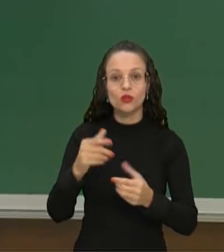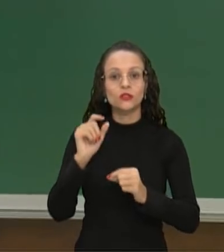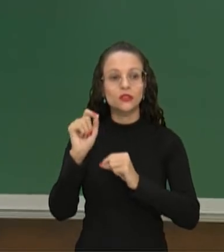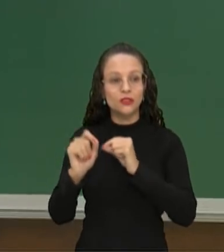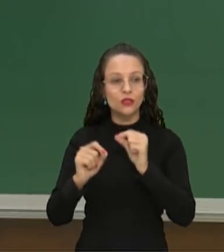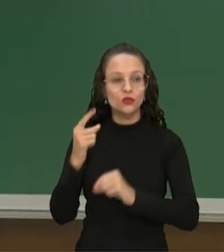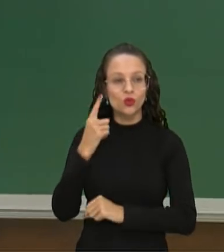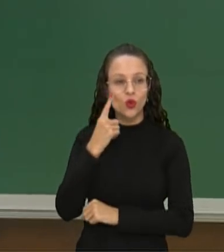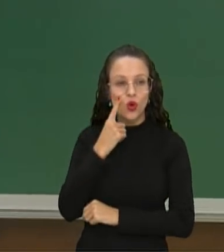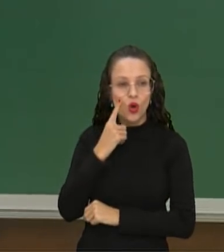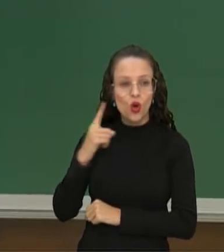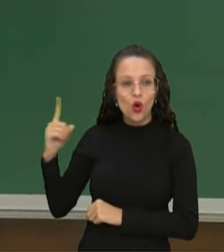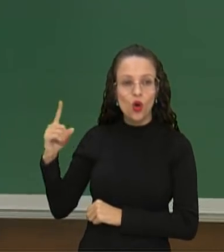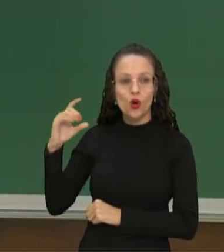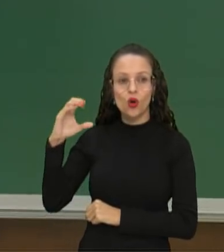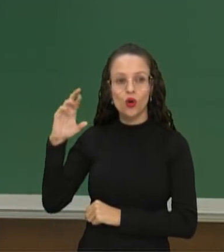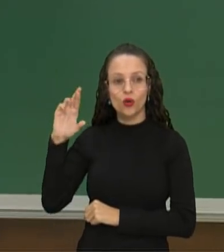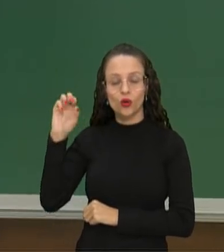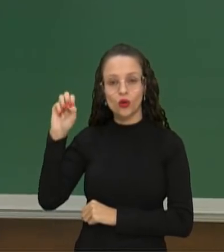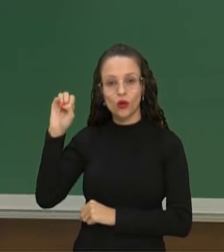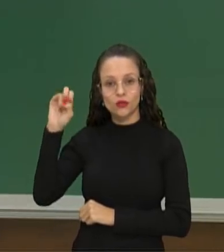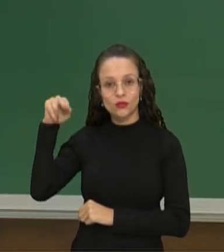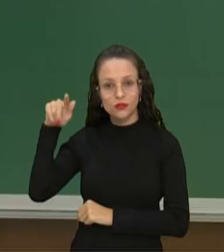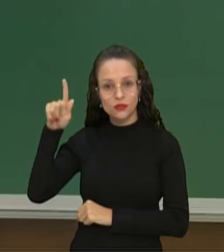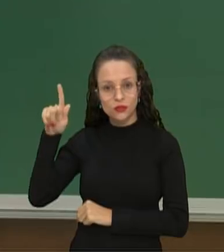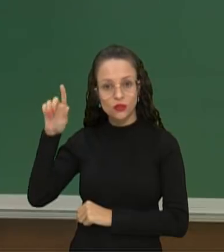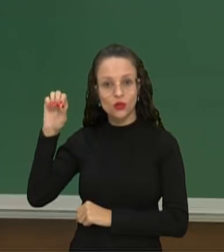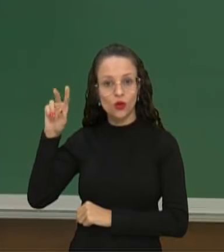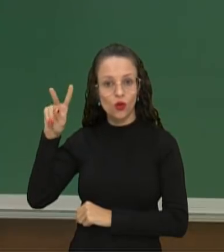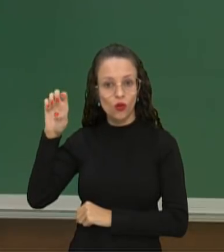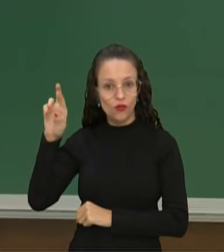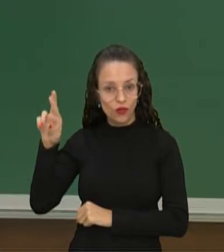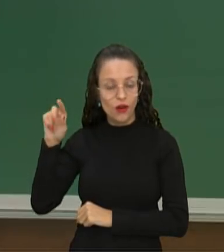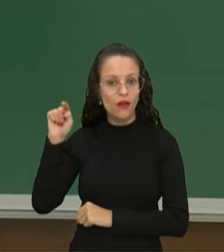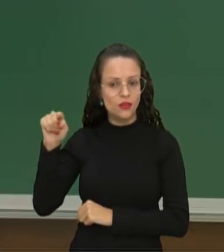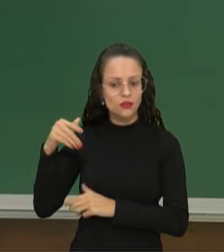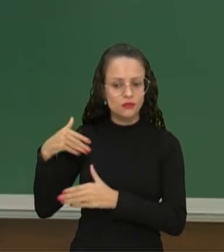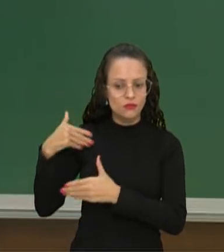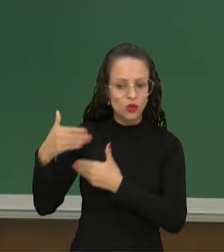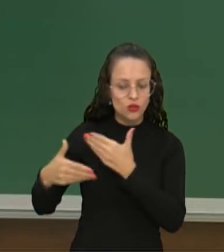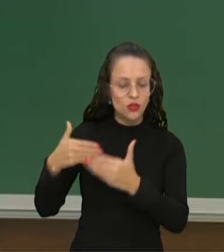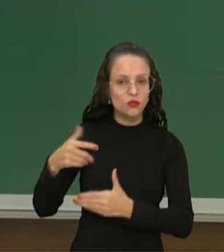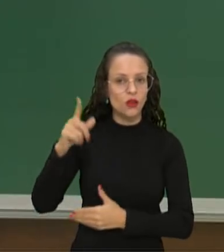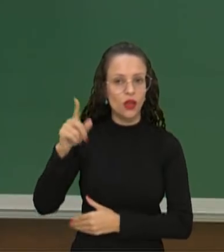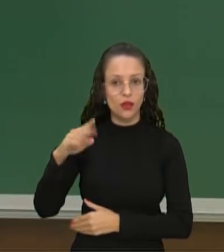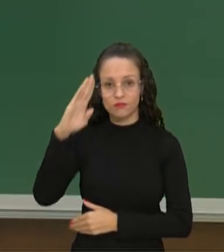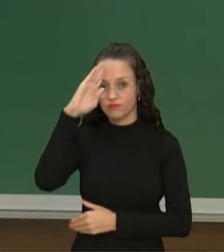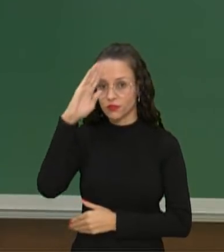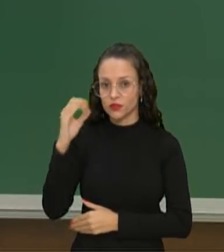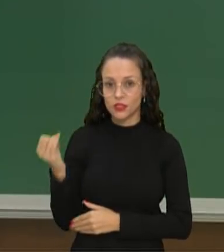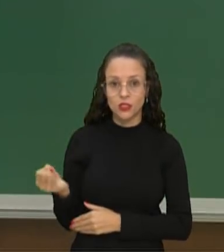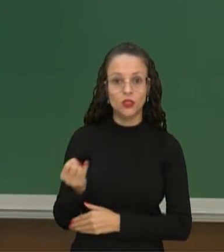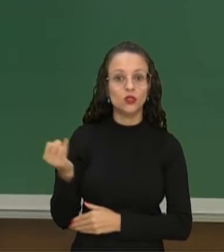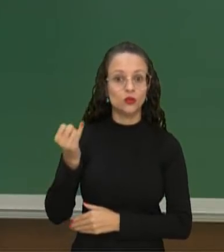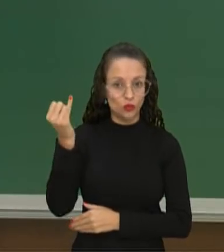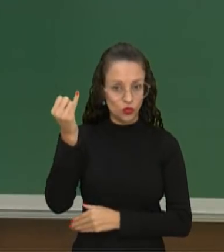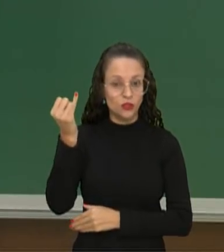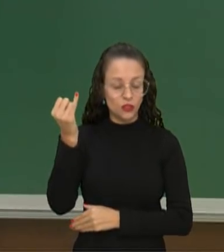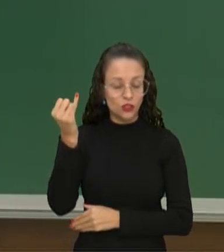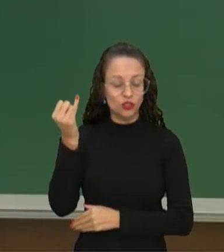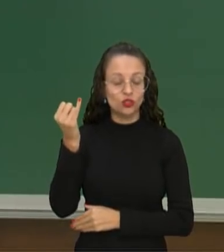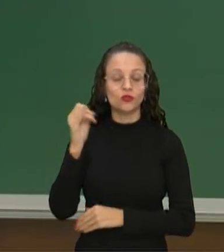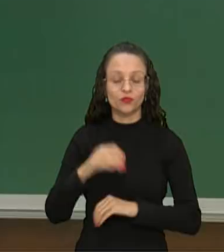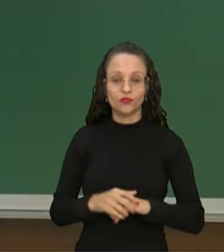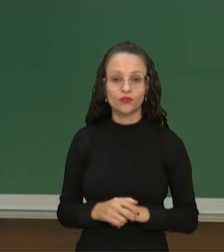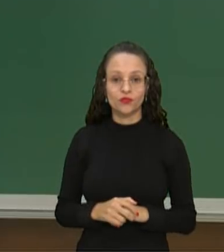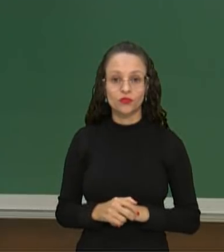dos processos mais importantes para a biologia. Tá? Estudos já mostraram que ele fica em segundo lugar, só pede para fotossíntese. Opa,